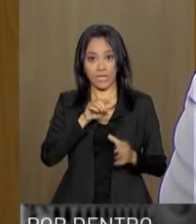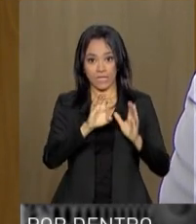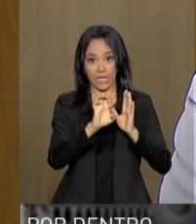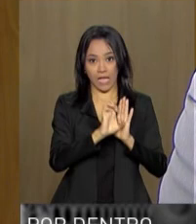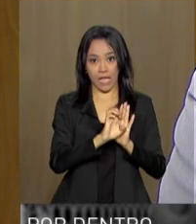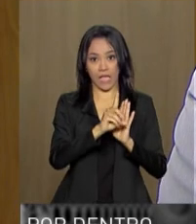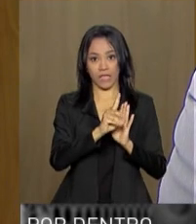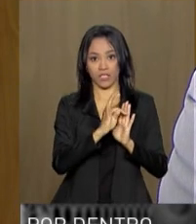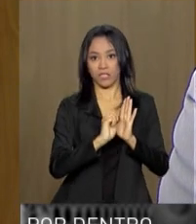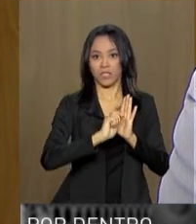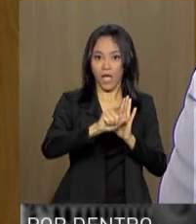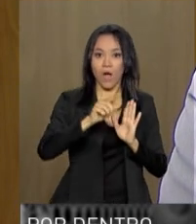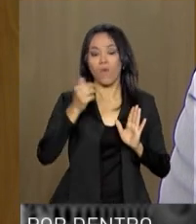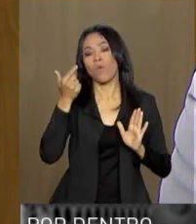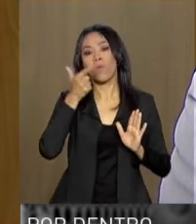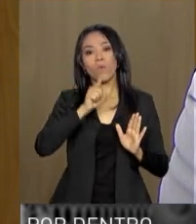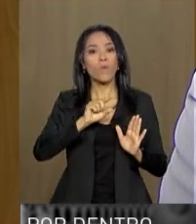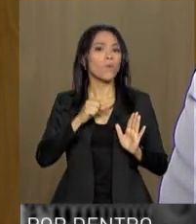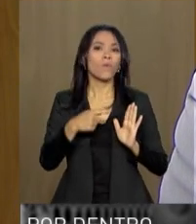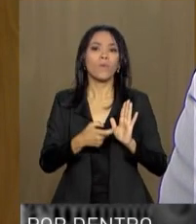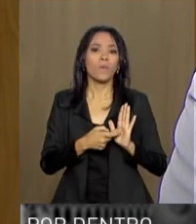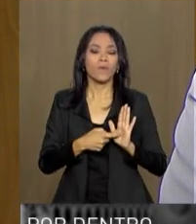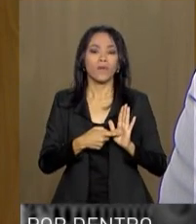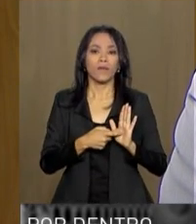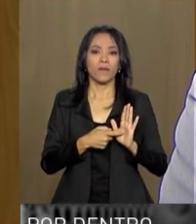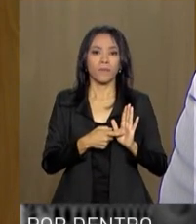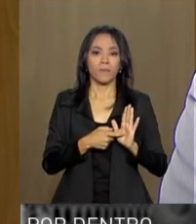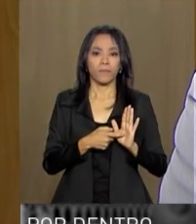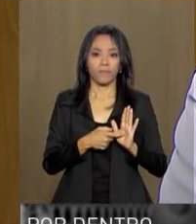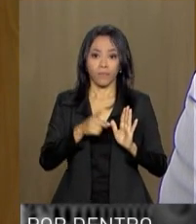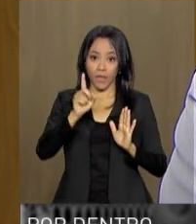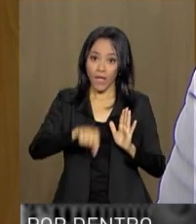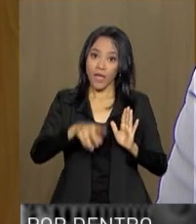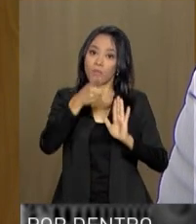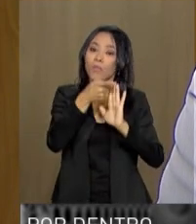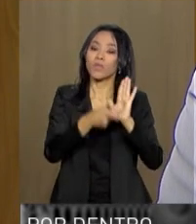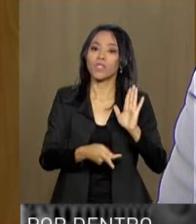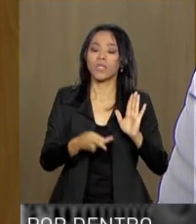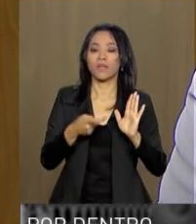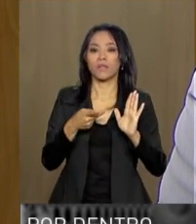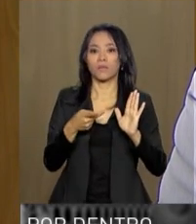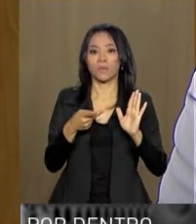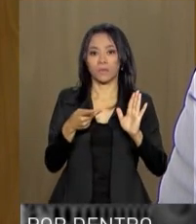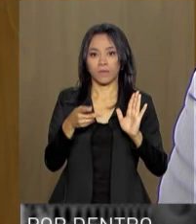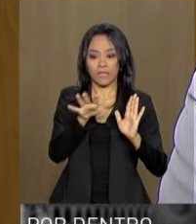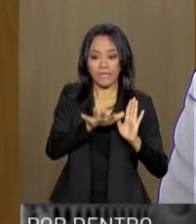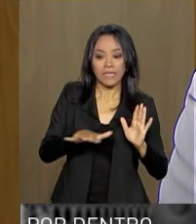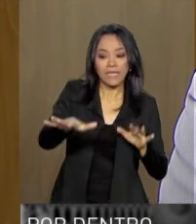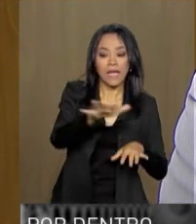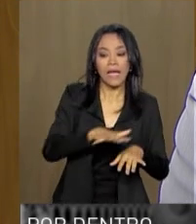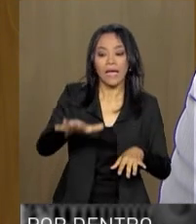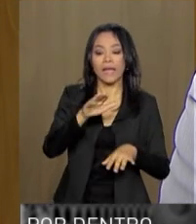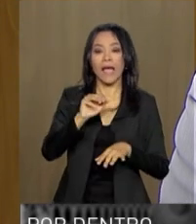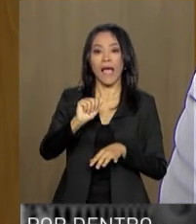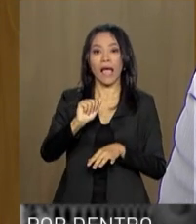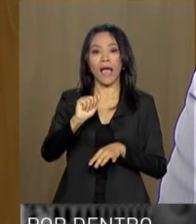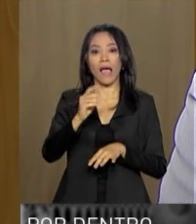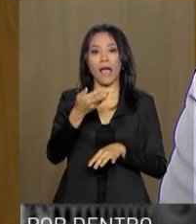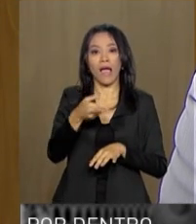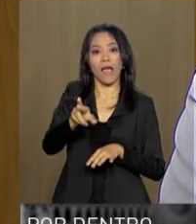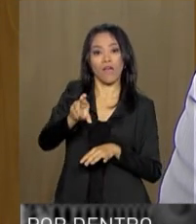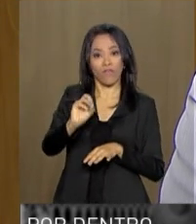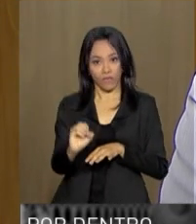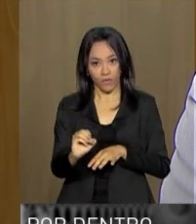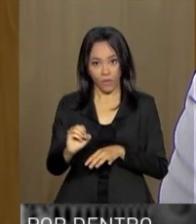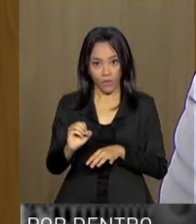dos recursos foi foi é um projeto ligado ao afro empreendedorismo para jovens